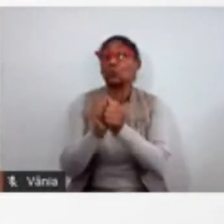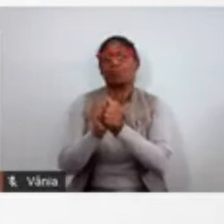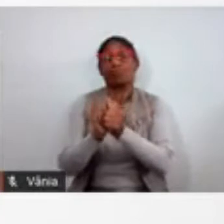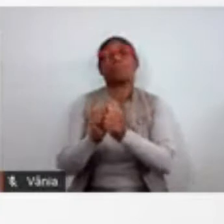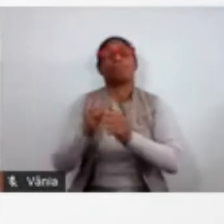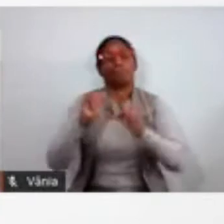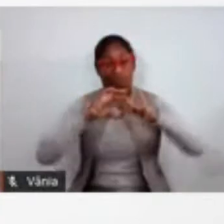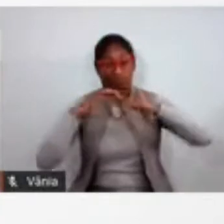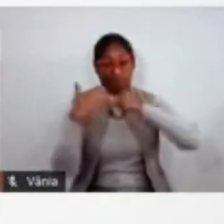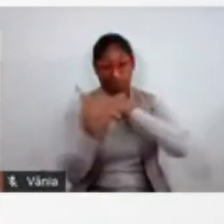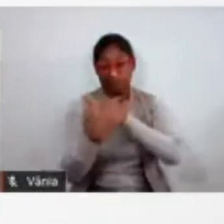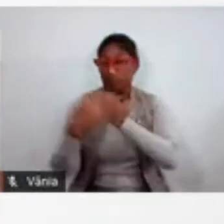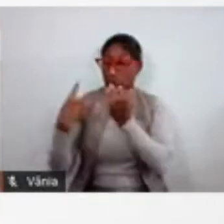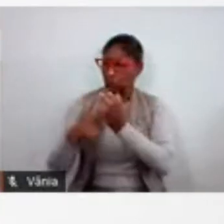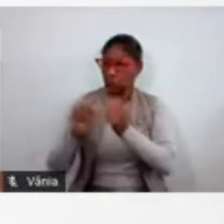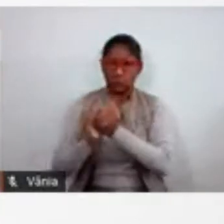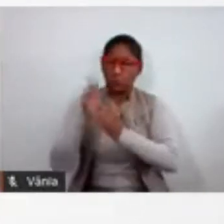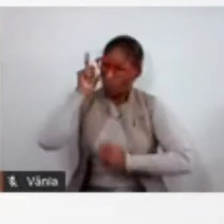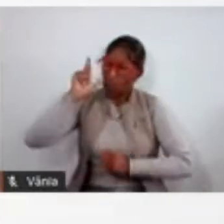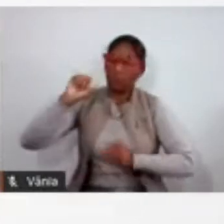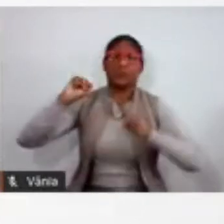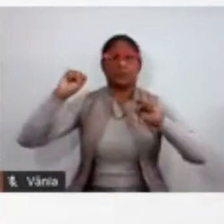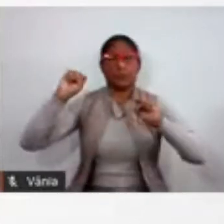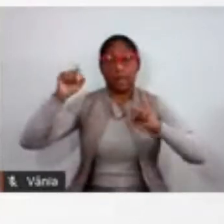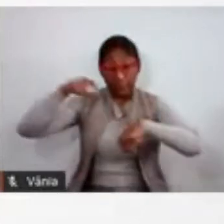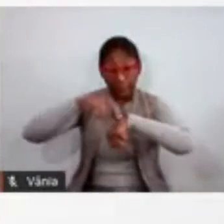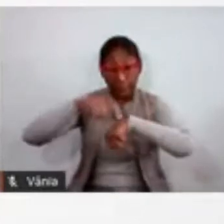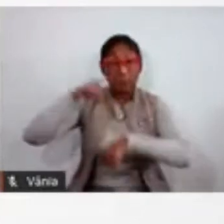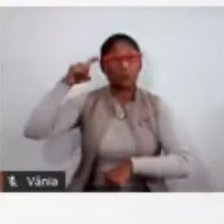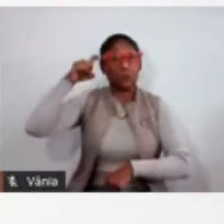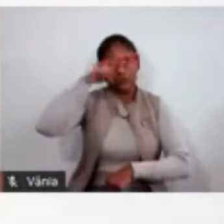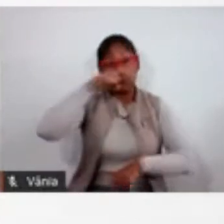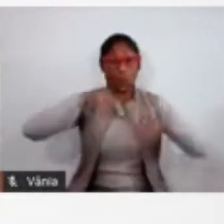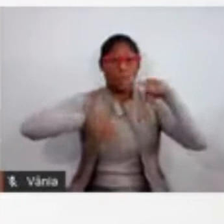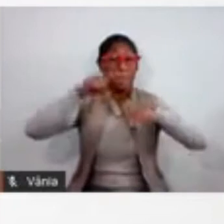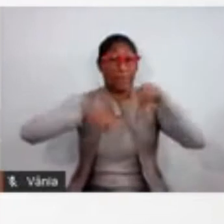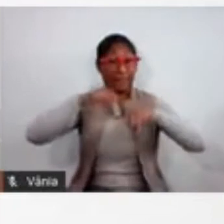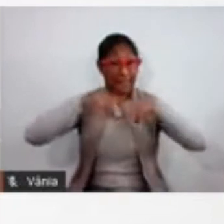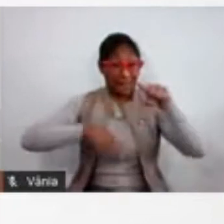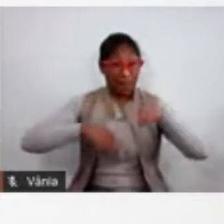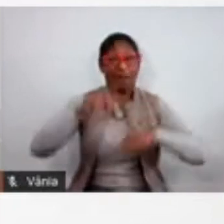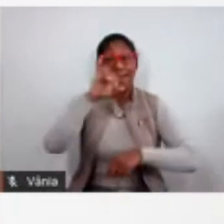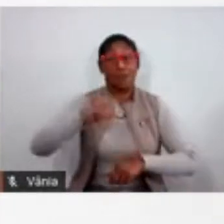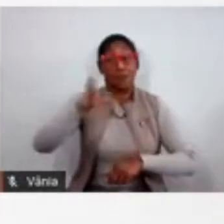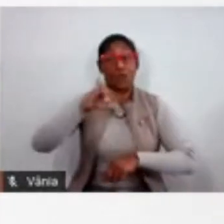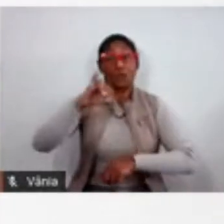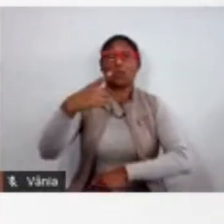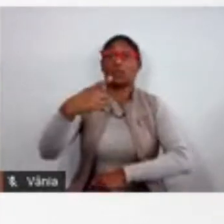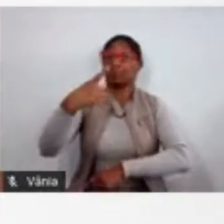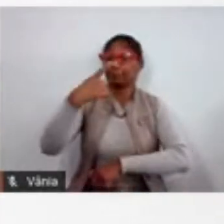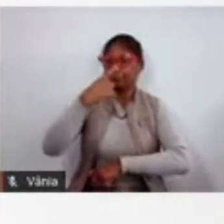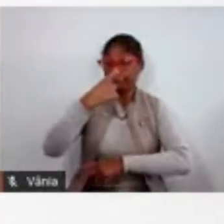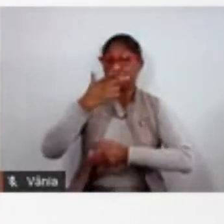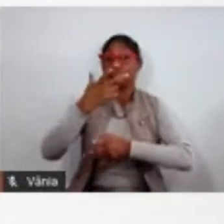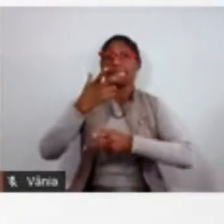coronavírus e vencendo esse momento crítico. Os produtos são utilizados para sedação, é importante ser dito, né? Analgesia